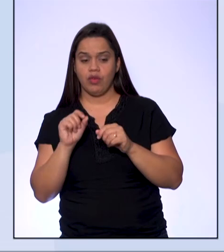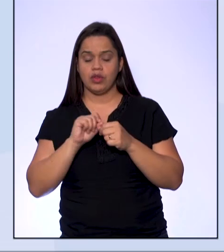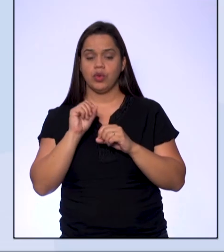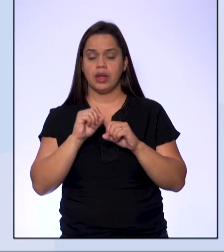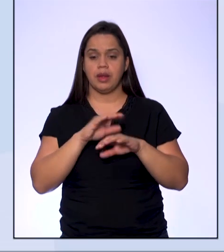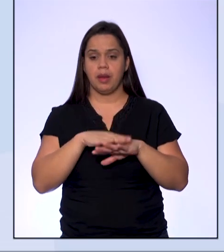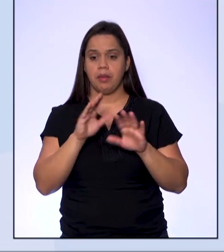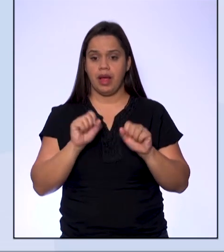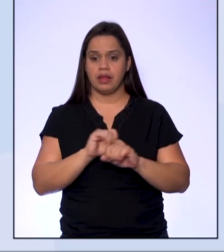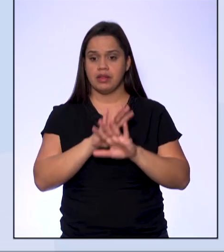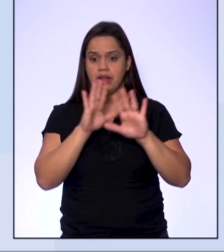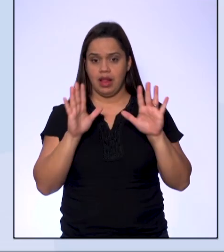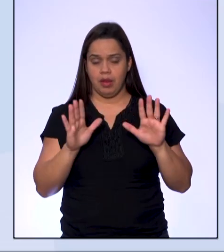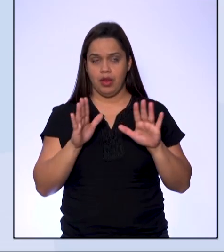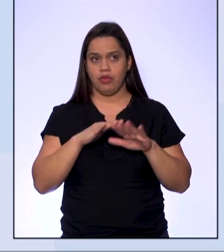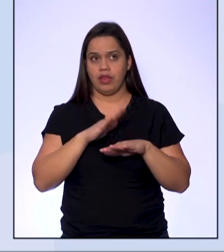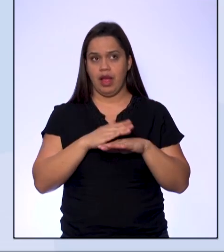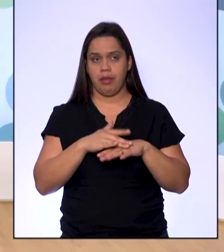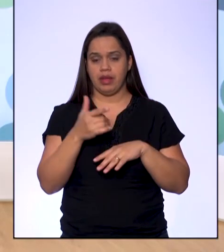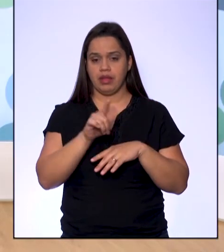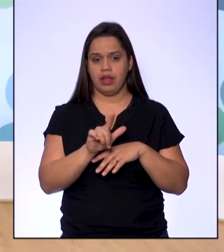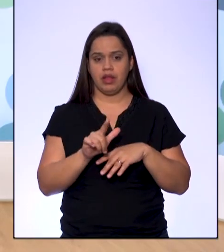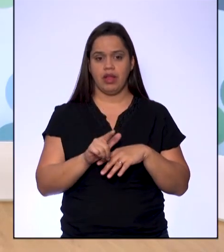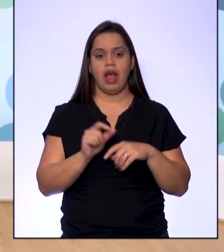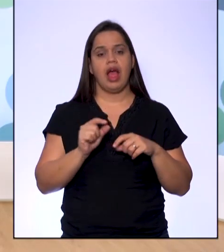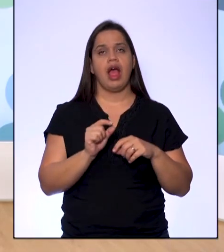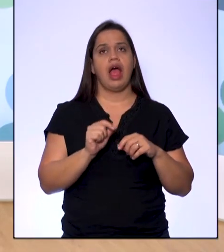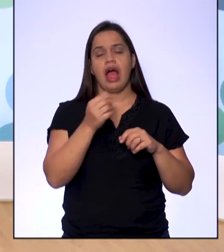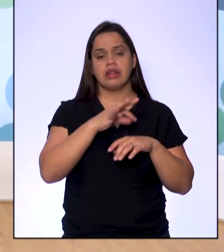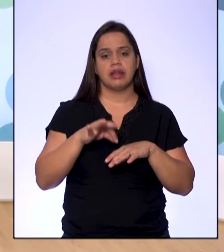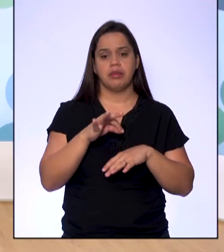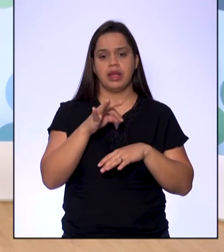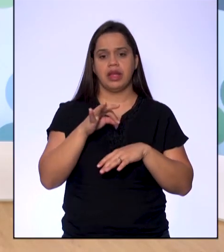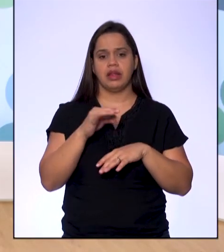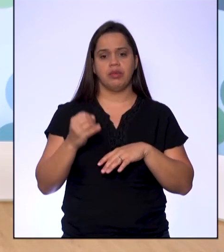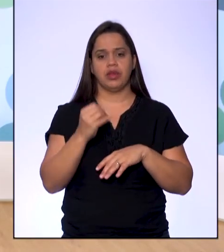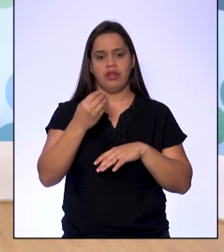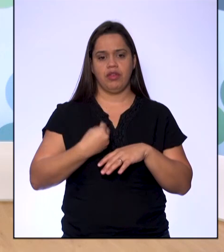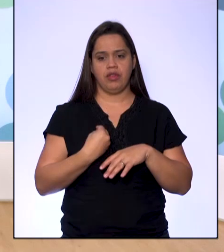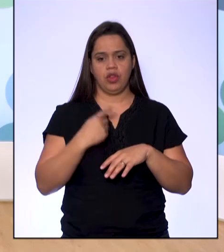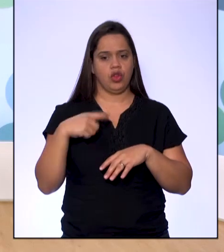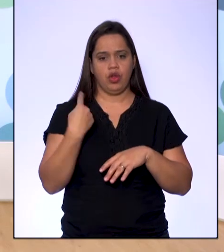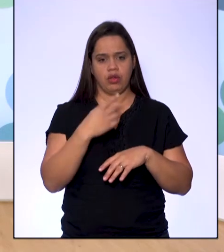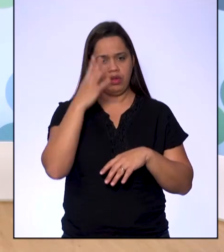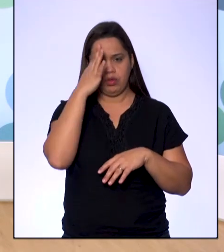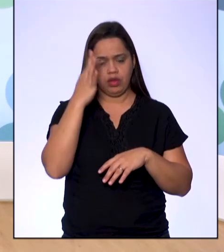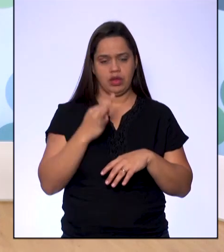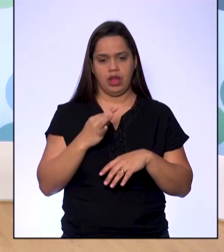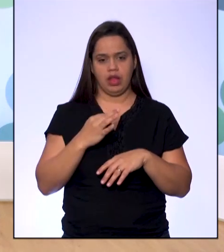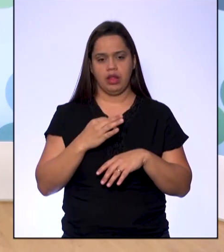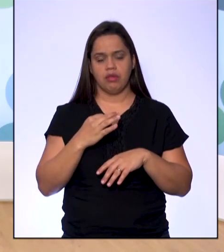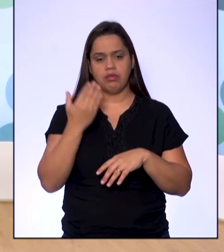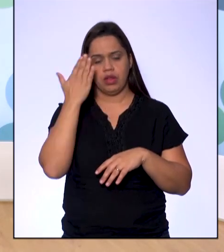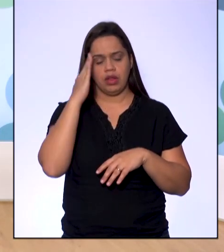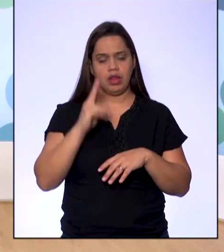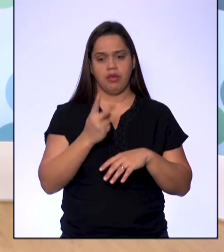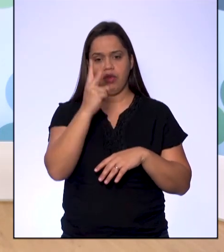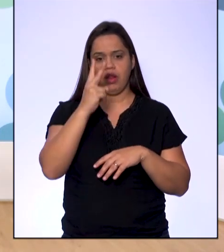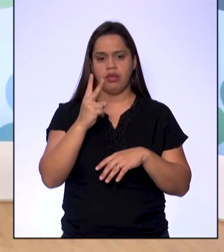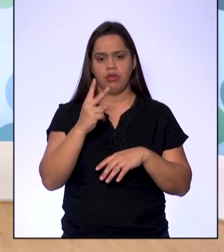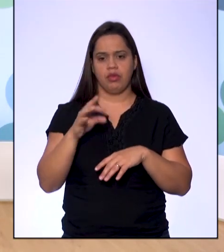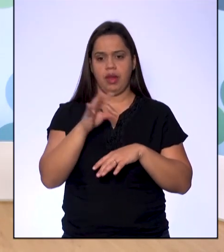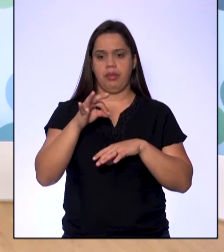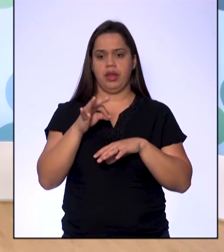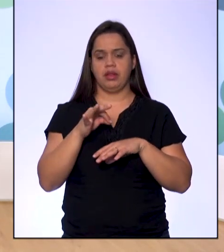clareza para não repetir. Imagine eu chegar e falar assim, as abelhas são essenciais para a vida. Nós não entendemos o valor das abelhas. Ficaria tudo muito